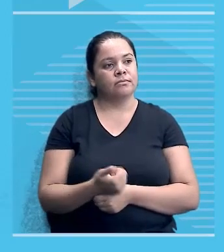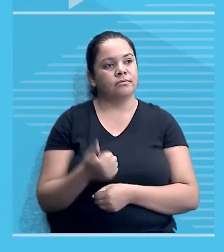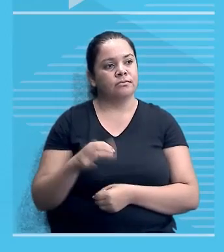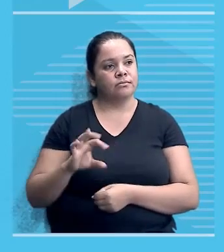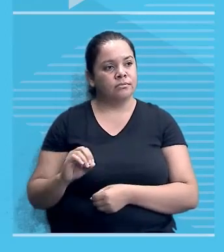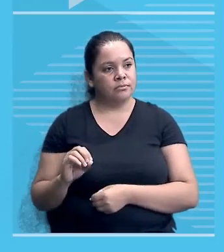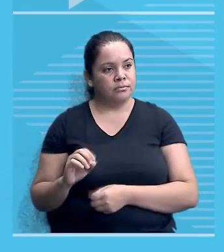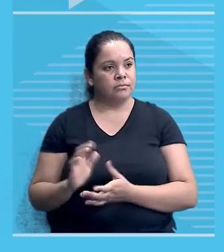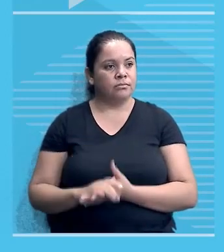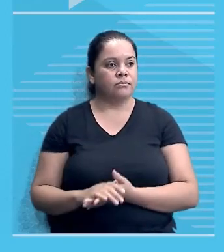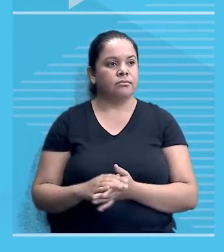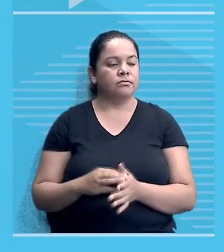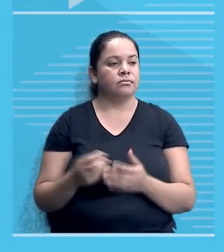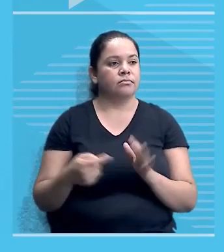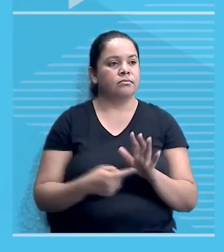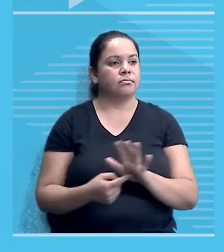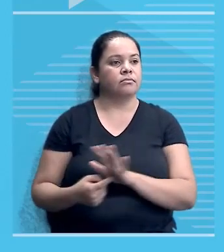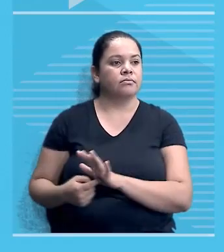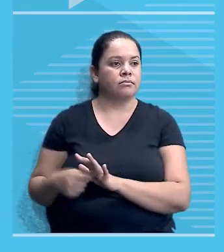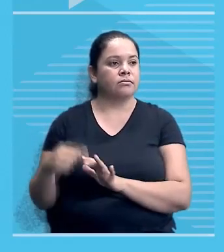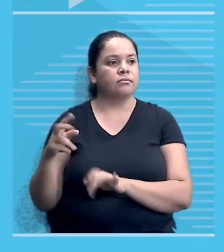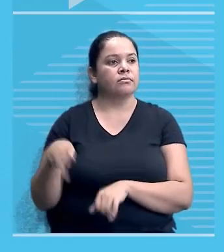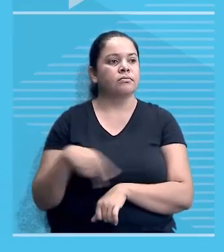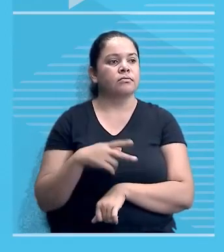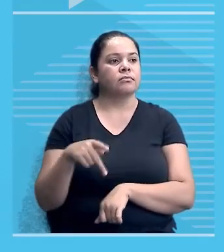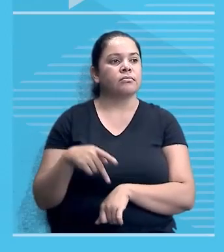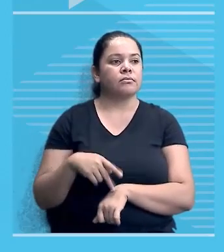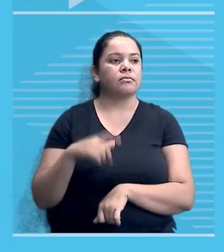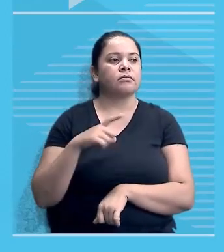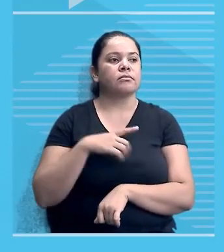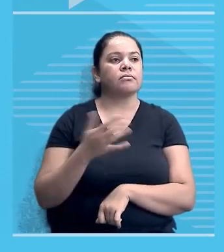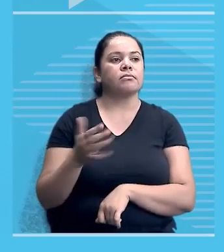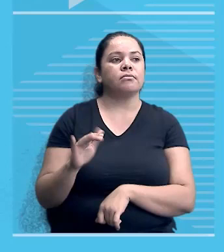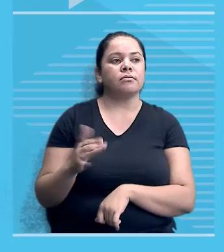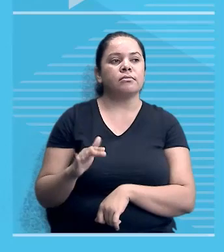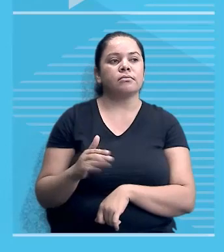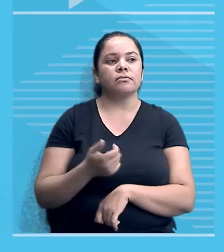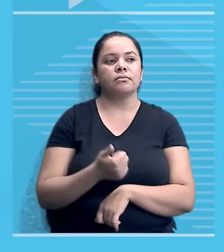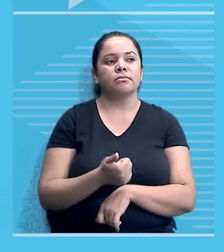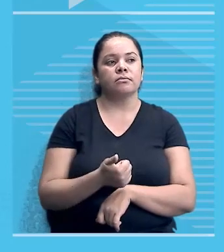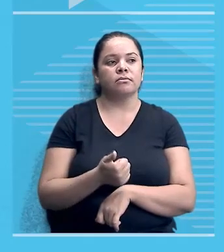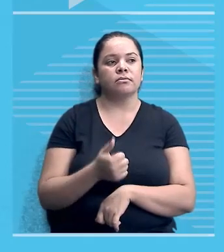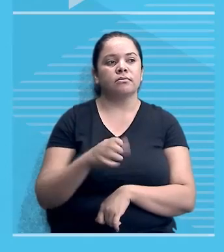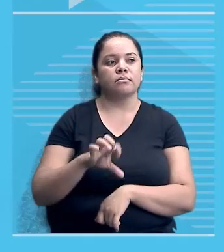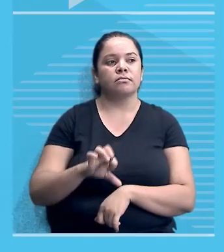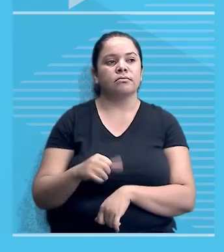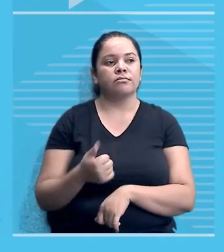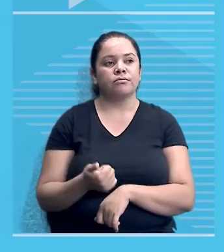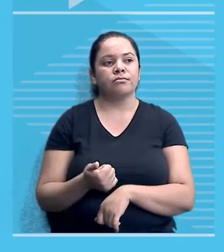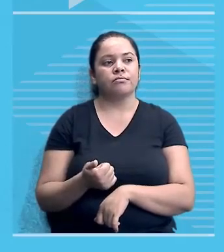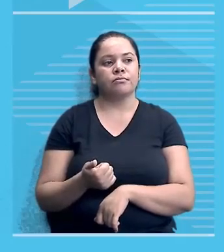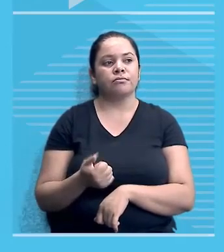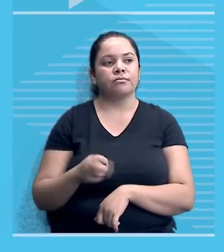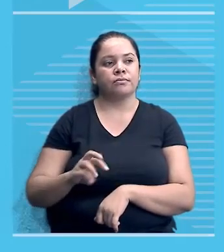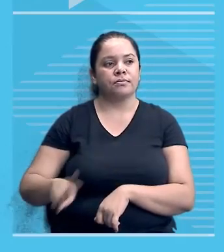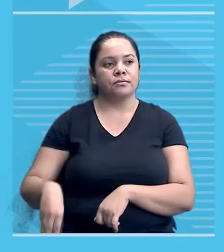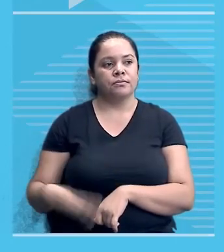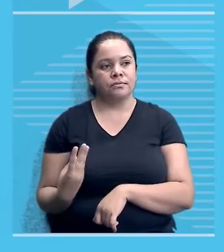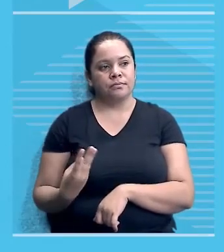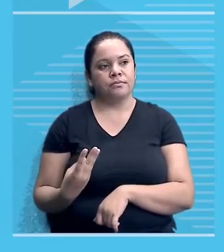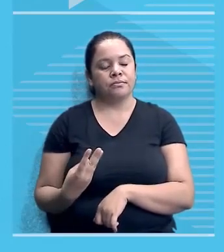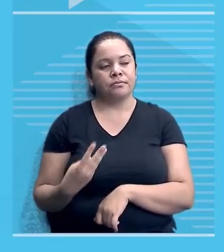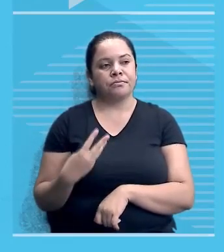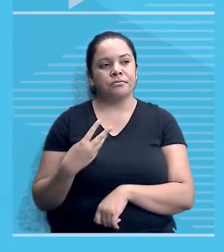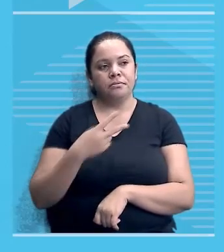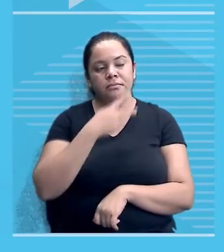de aproximadamente 191 milhões de habitantes isso nesse nesse senso aqui que vocês